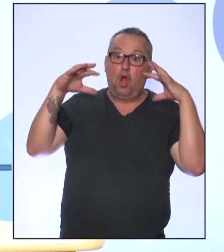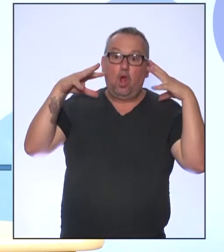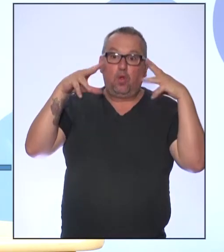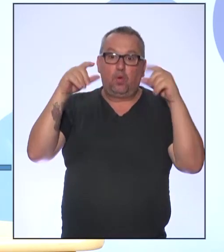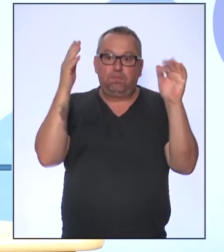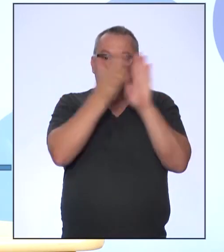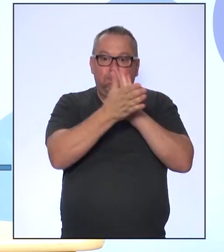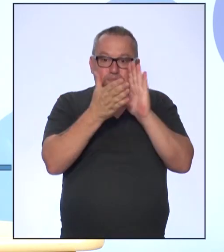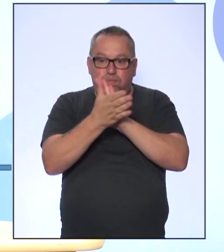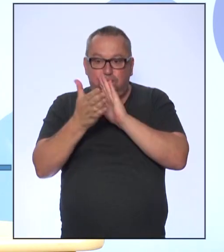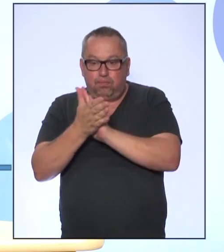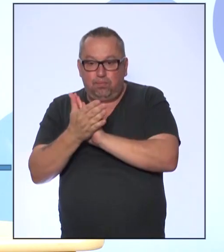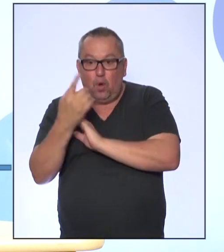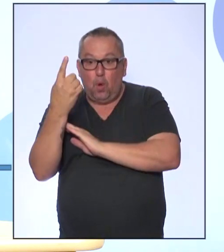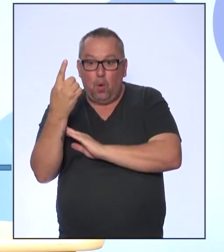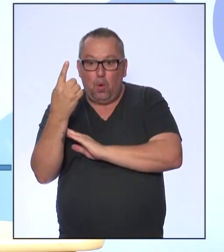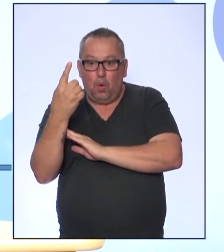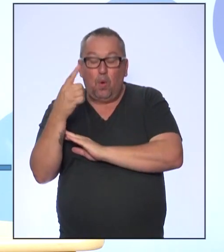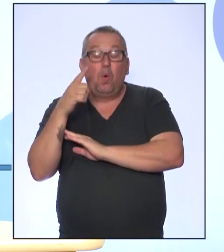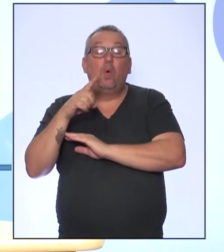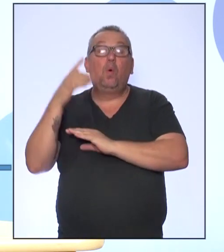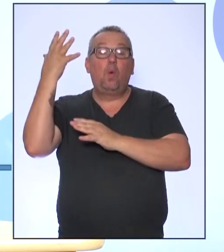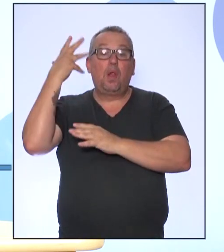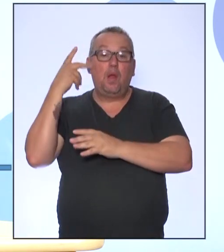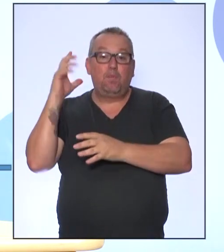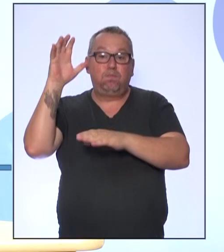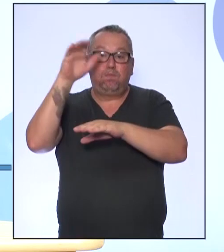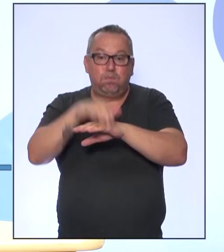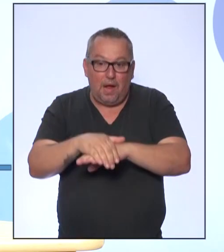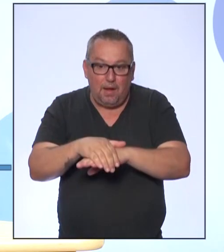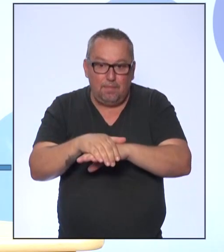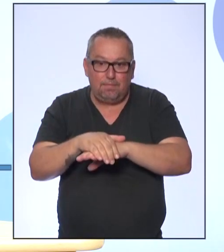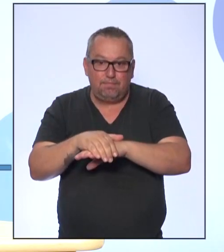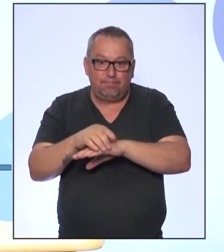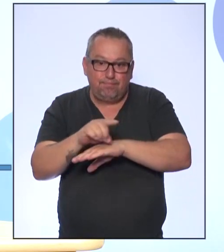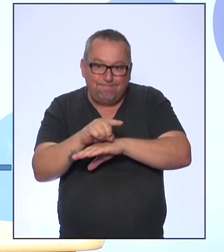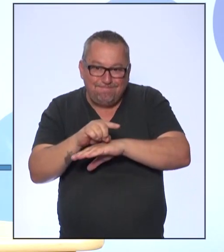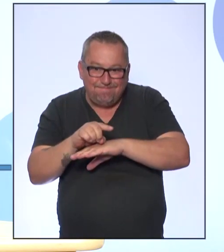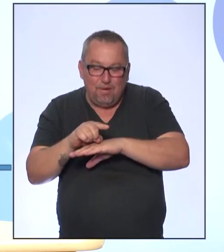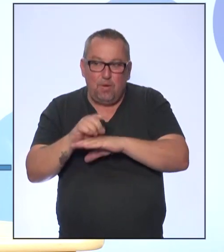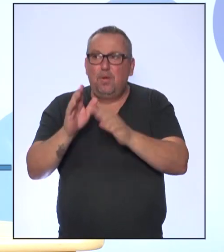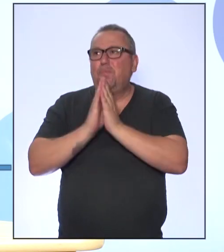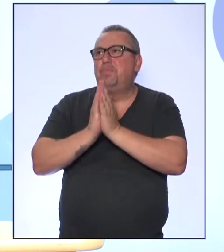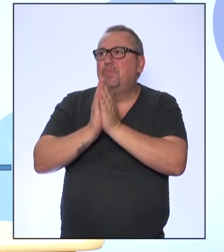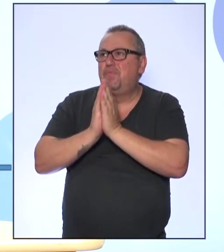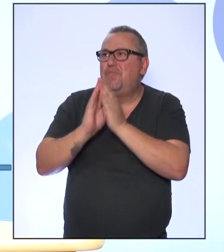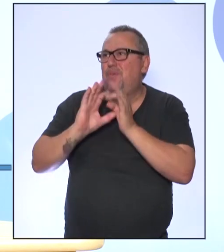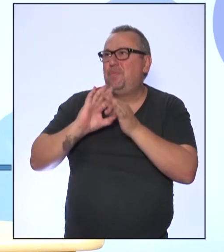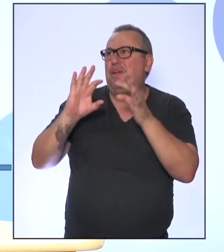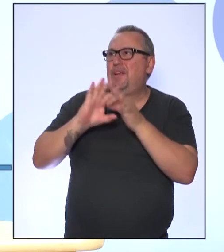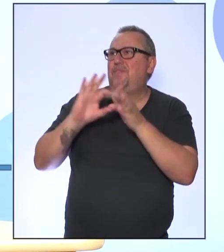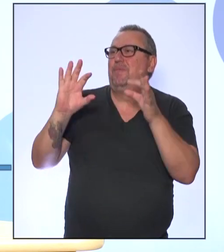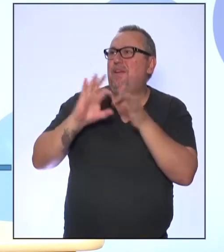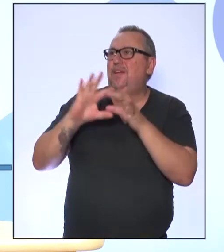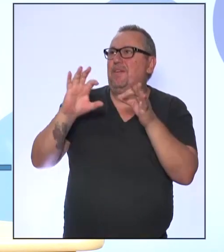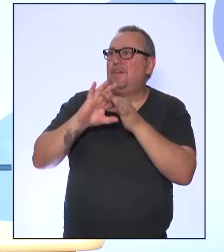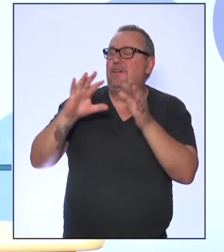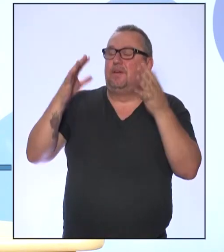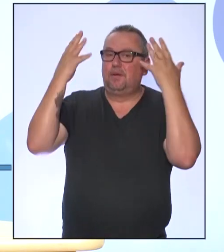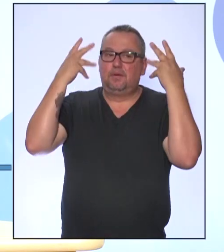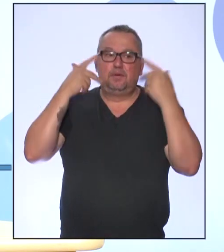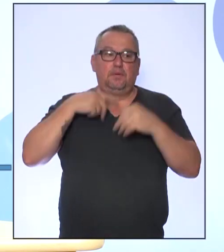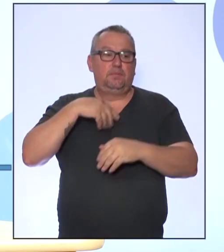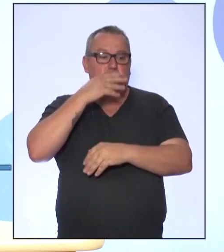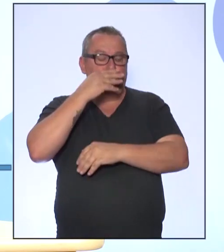fugir, menos um, que o leão prendeu embaixo da pata. Tanto o ratinho pediu e implorou que o leão desistiu de esmagá-lo